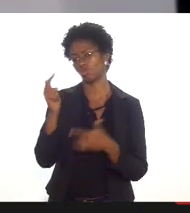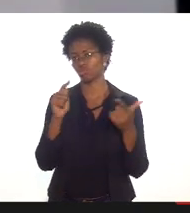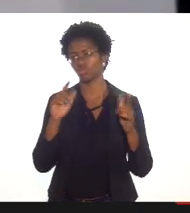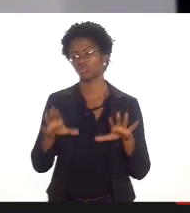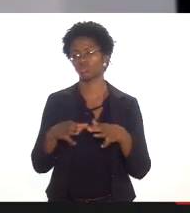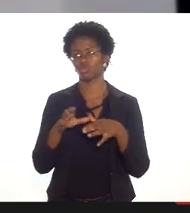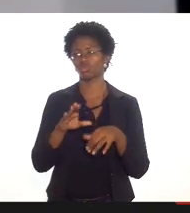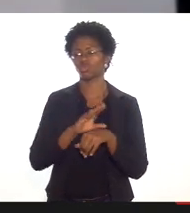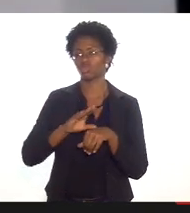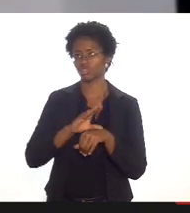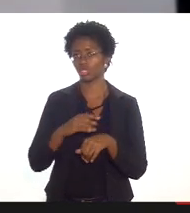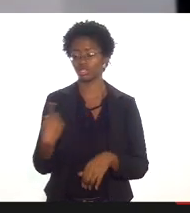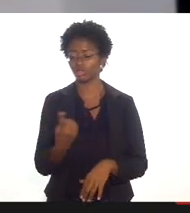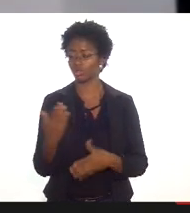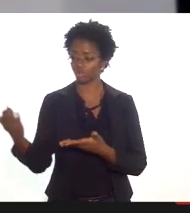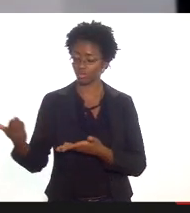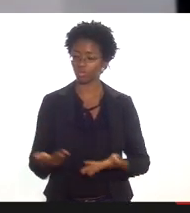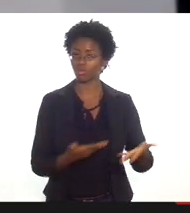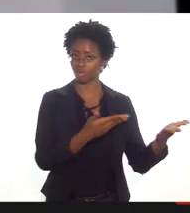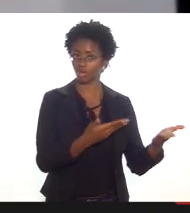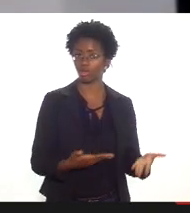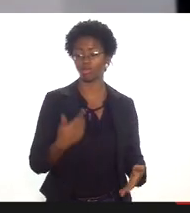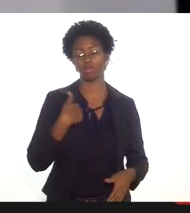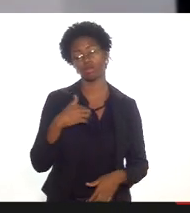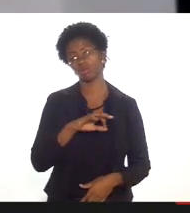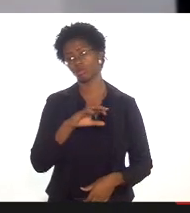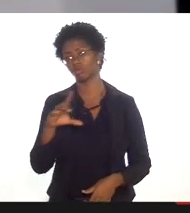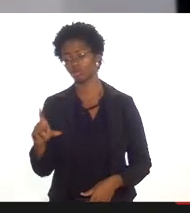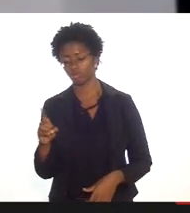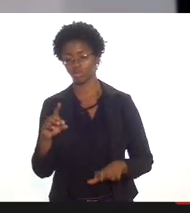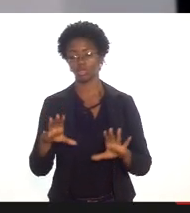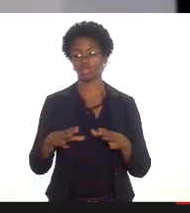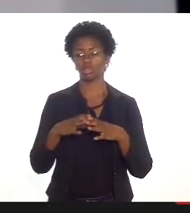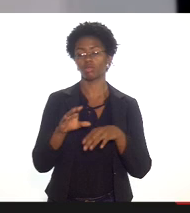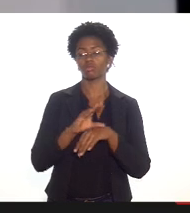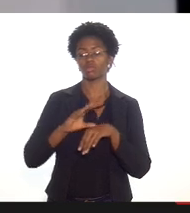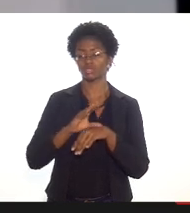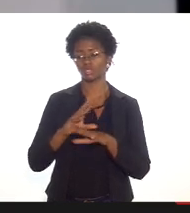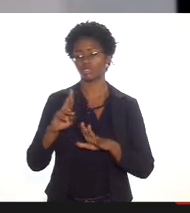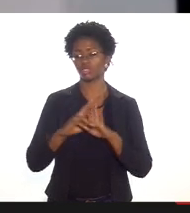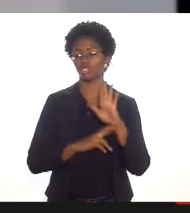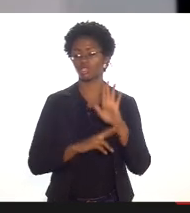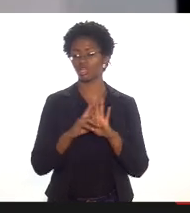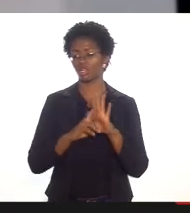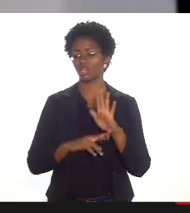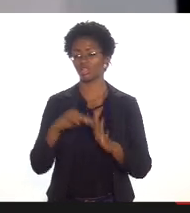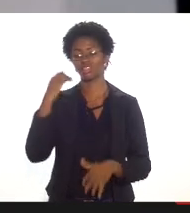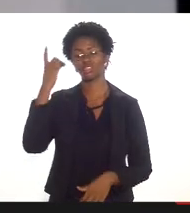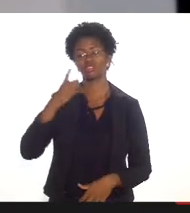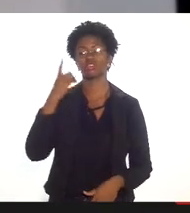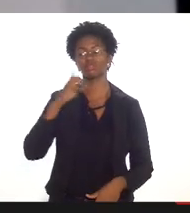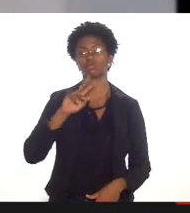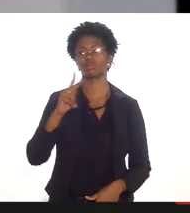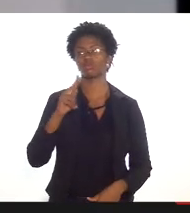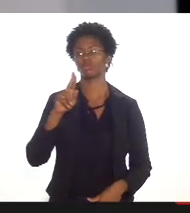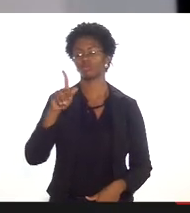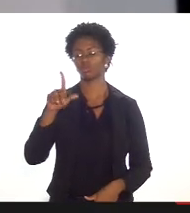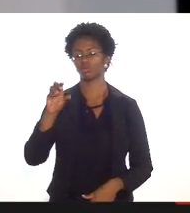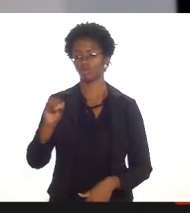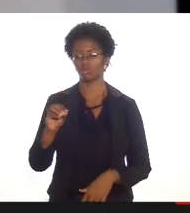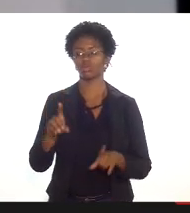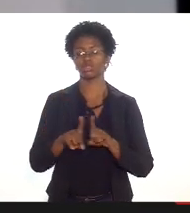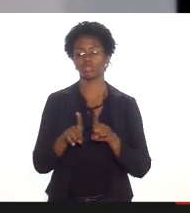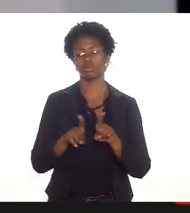por nós, da comissão externa. Eu coordenei a comissão e a relatoria foi composta sempre pelo deputado Hugo Leal, deputado Chico